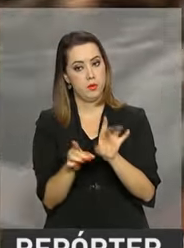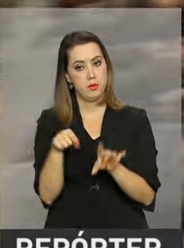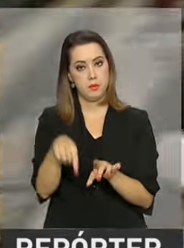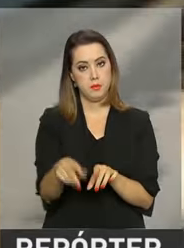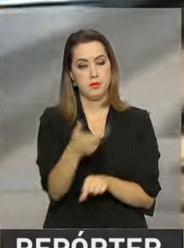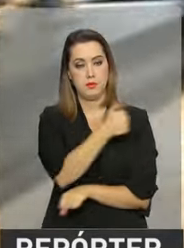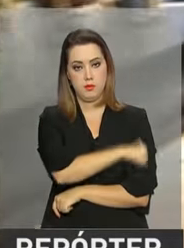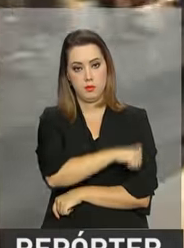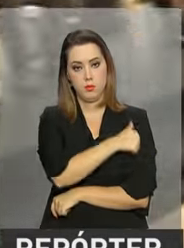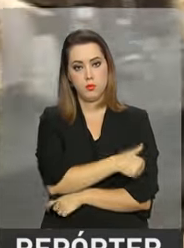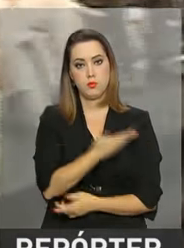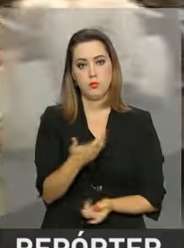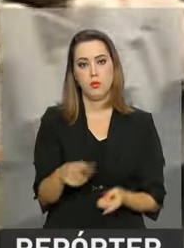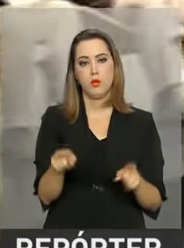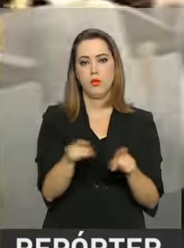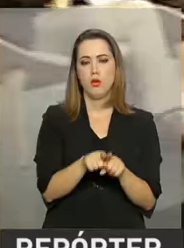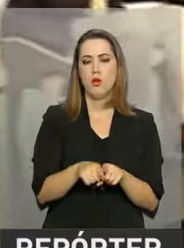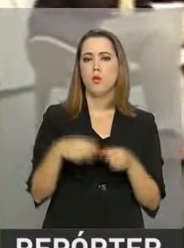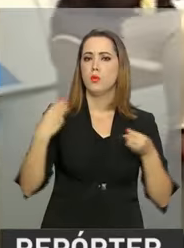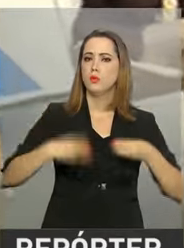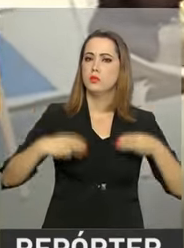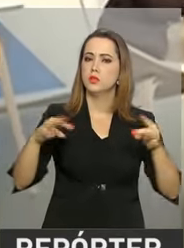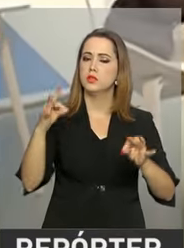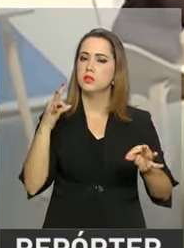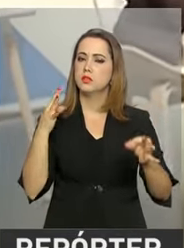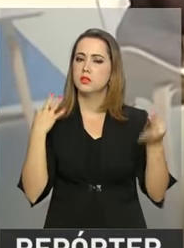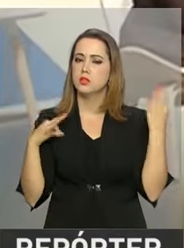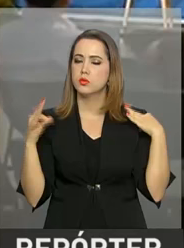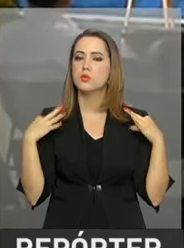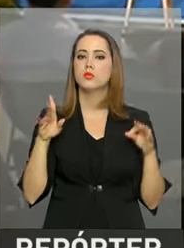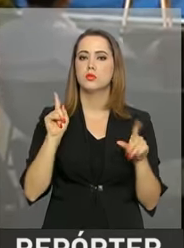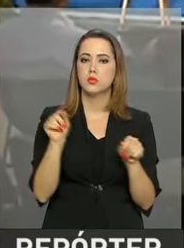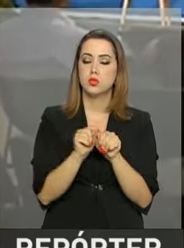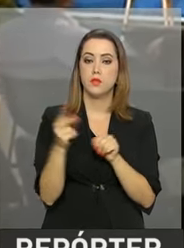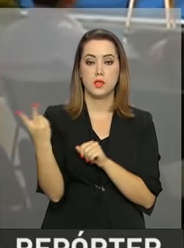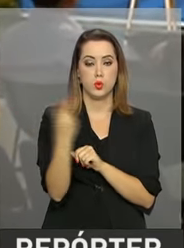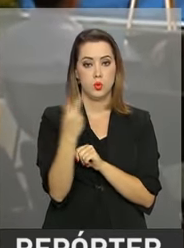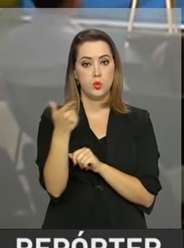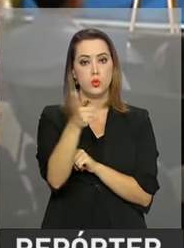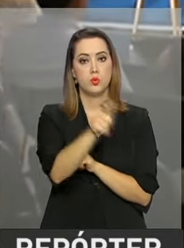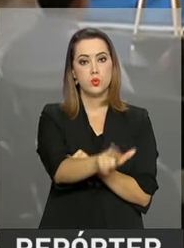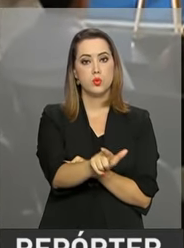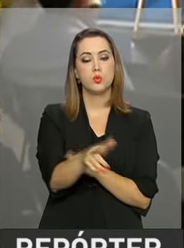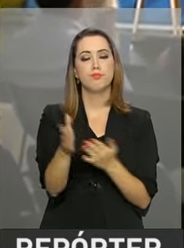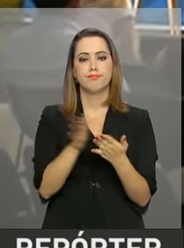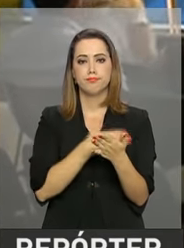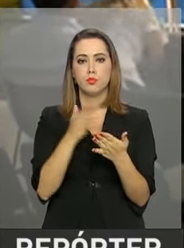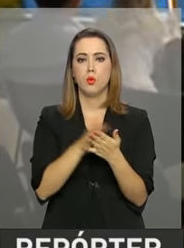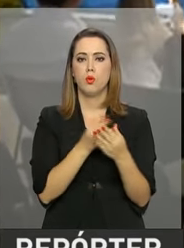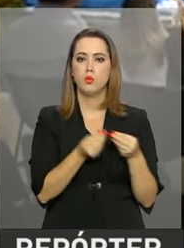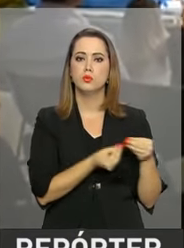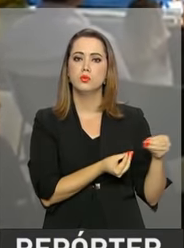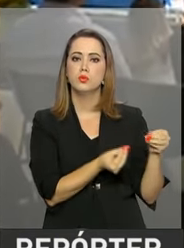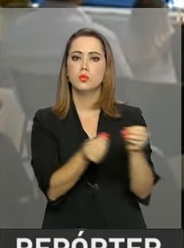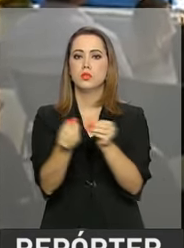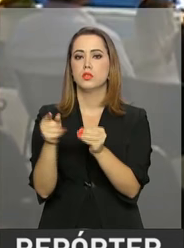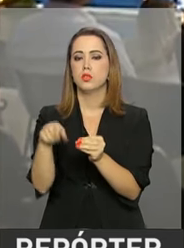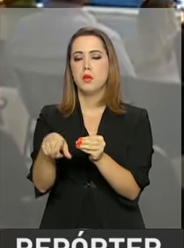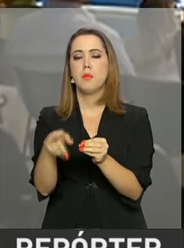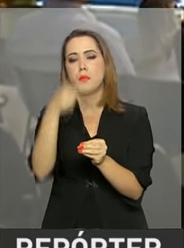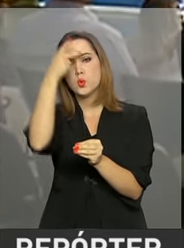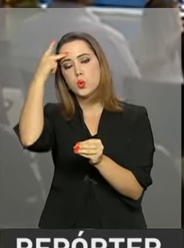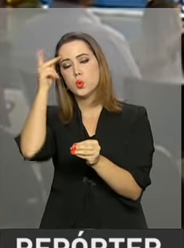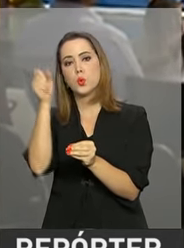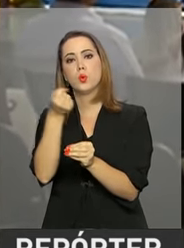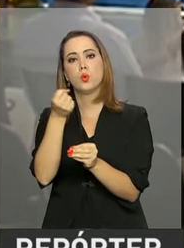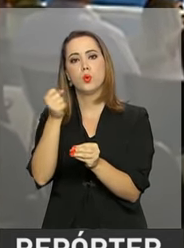do Turismo também está em fase de produção de outros dois guias, que serão direcionados ao atendimento de pessoas idosas